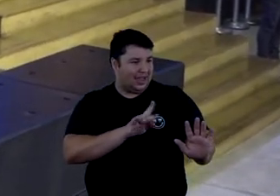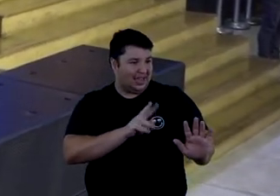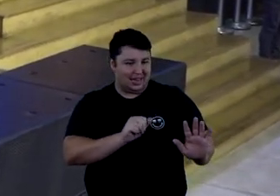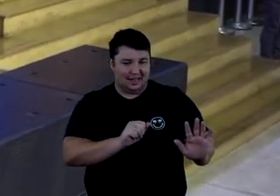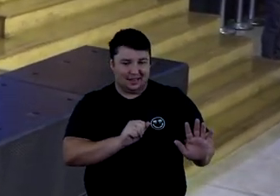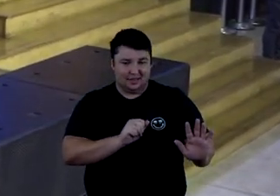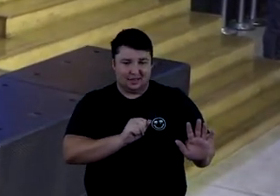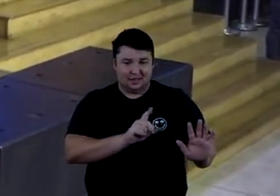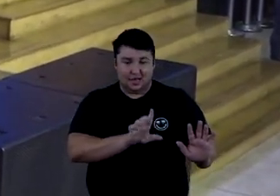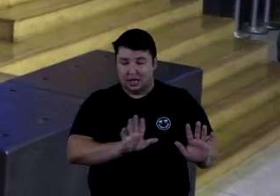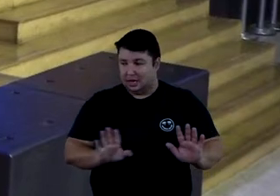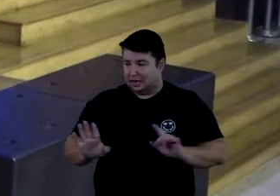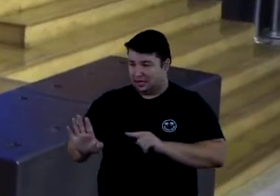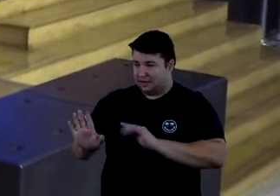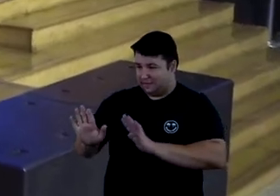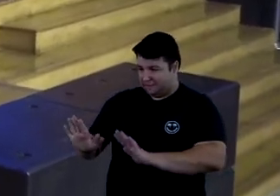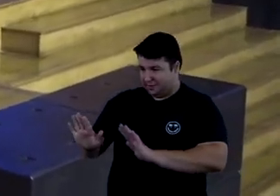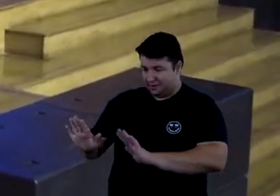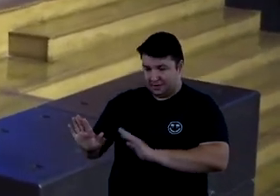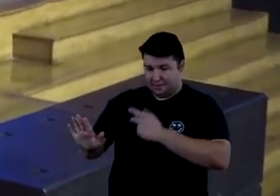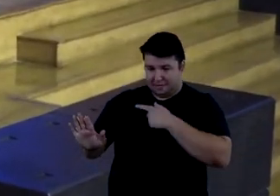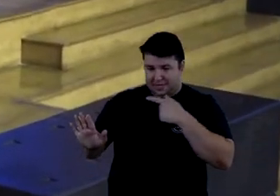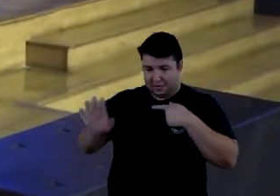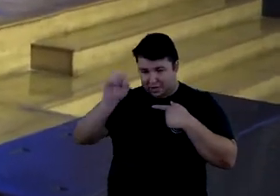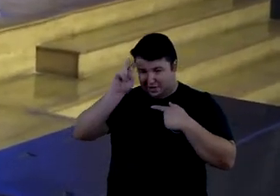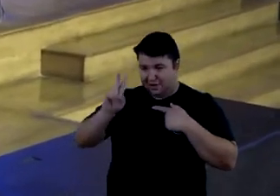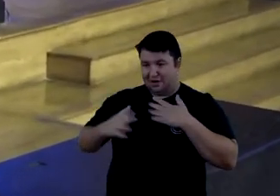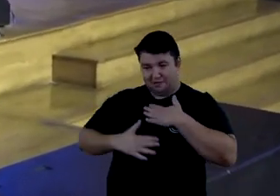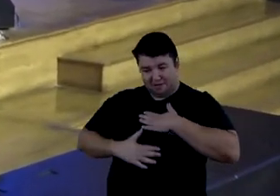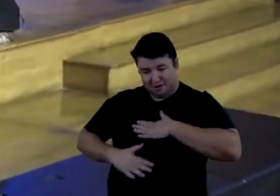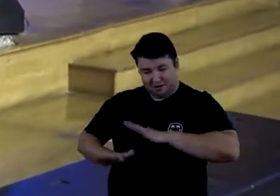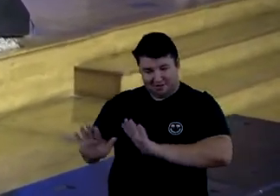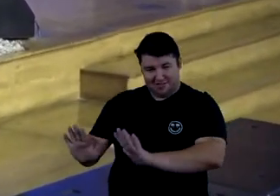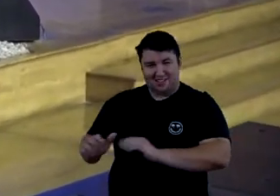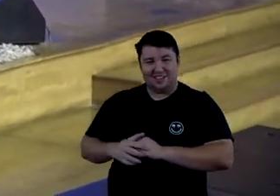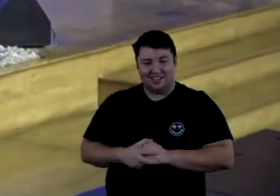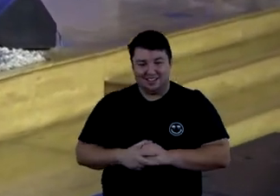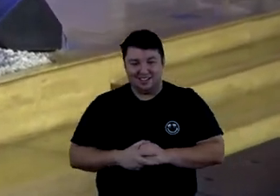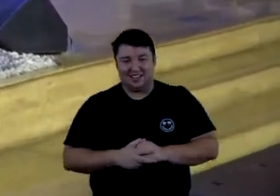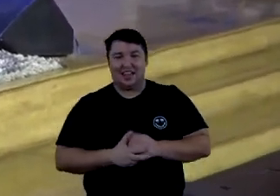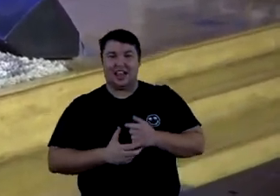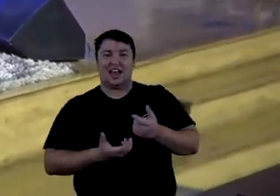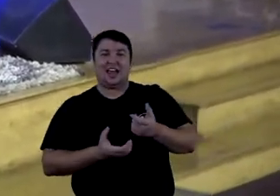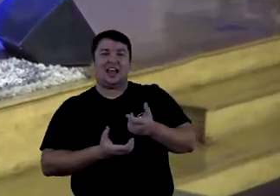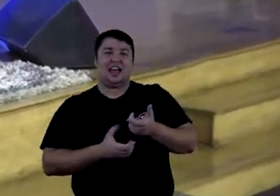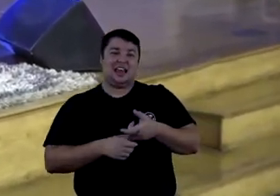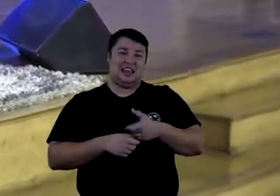aqui, vocês ficam com a pastora aí por enquanto. Presta aqui as alianças.